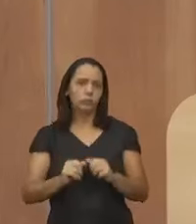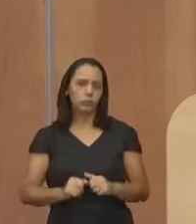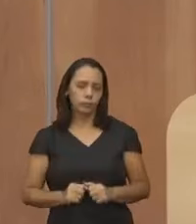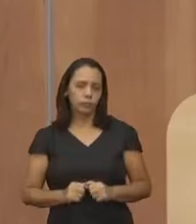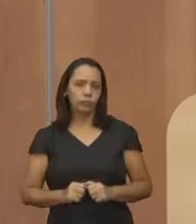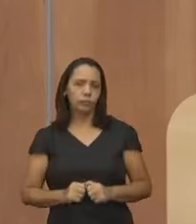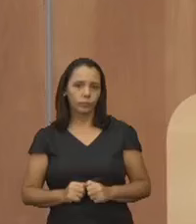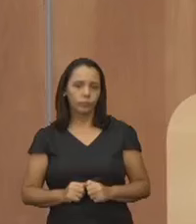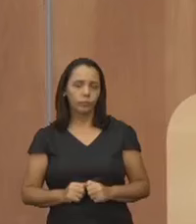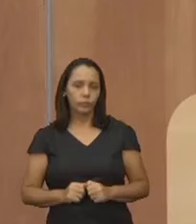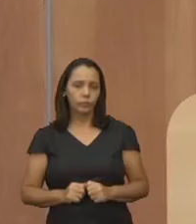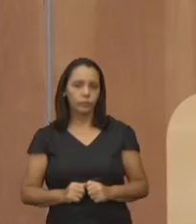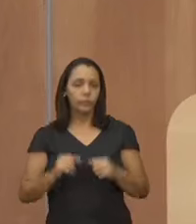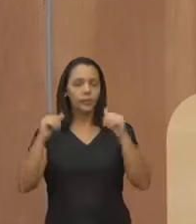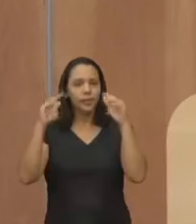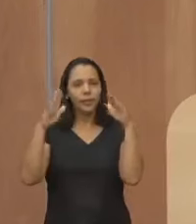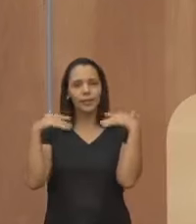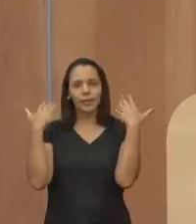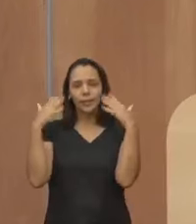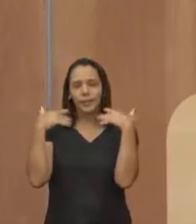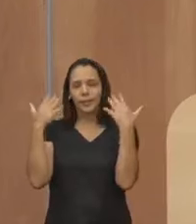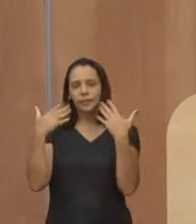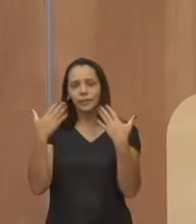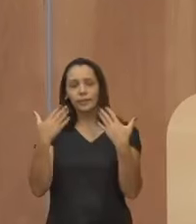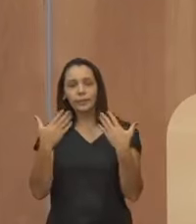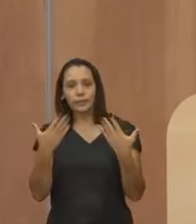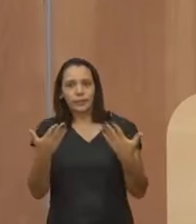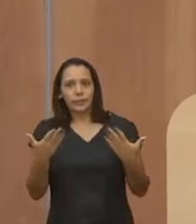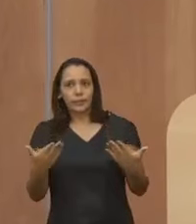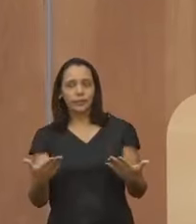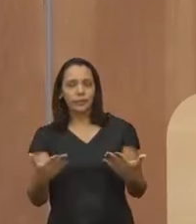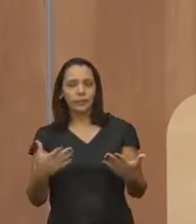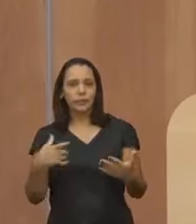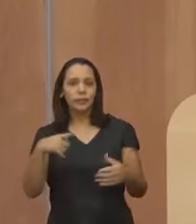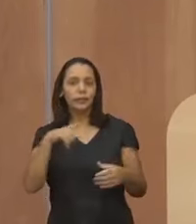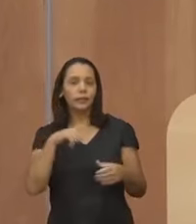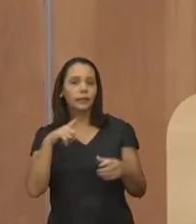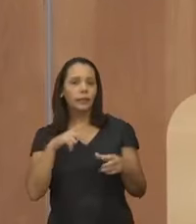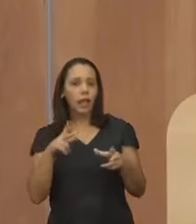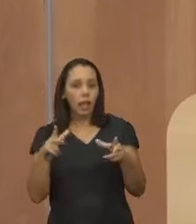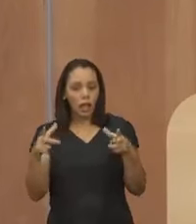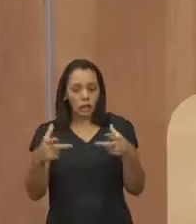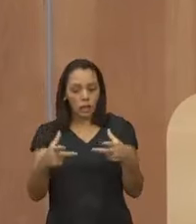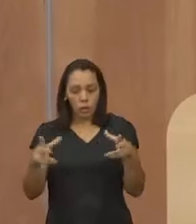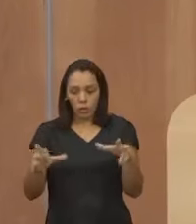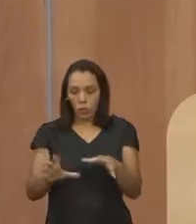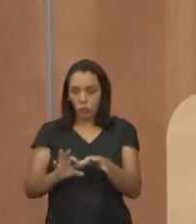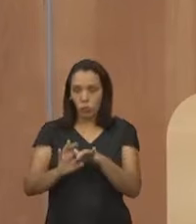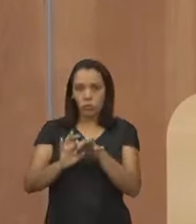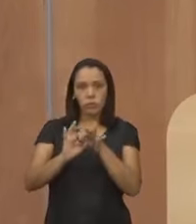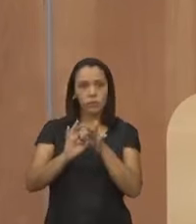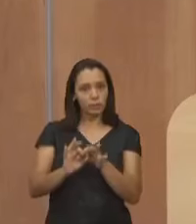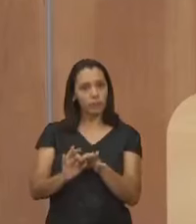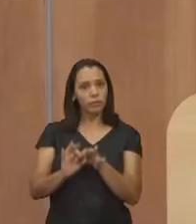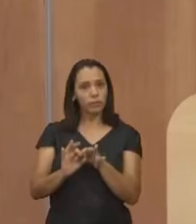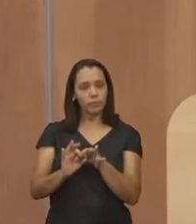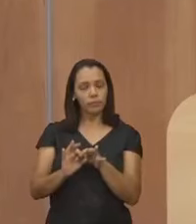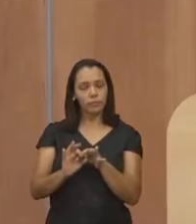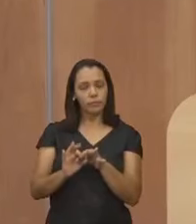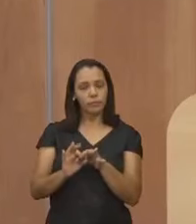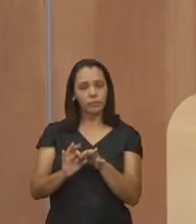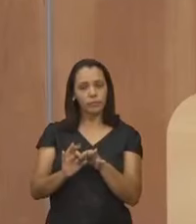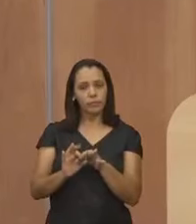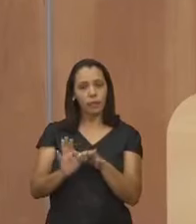nós temos a alegria de ter uma casa que está unida para que